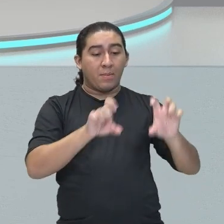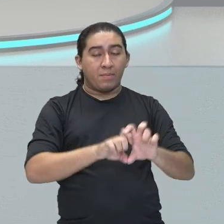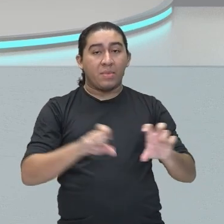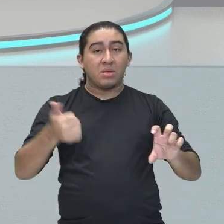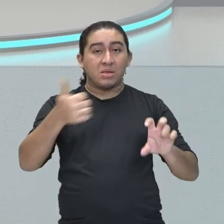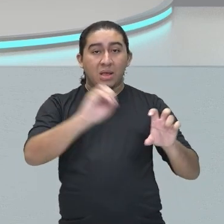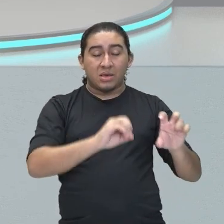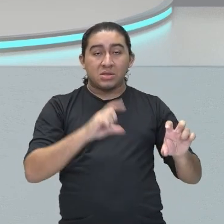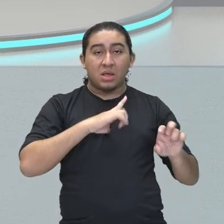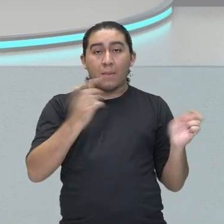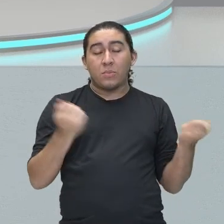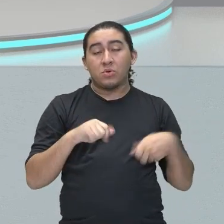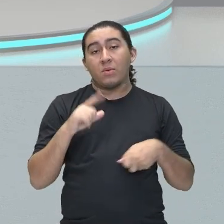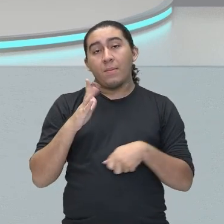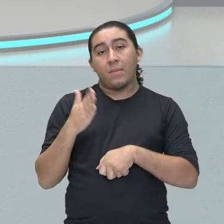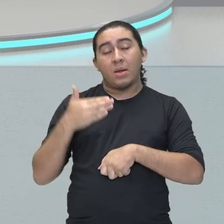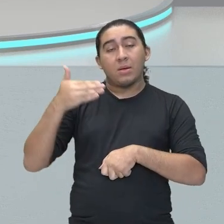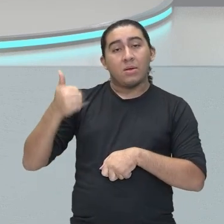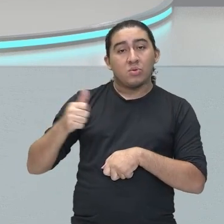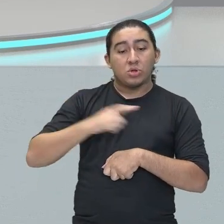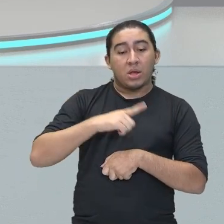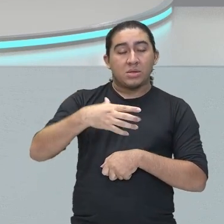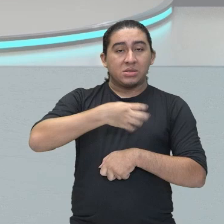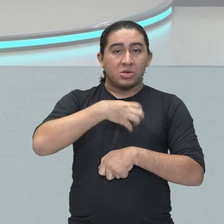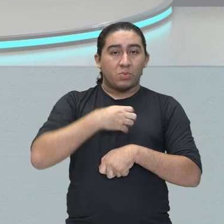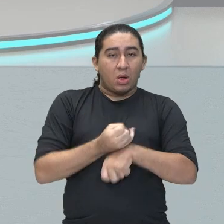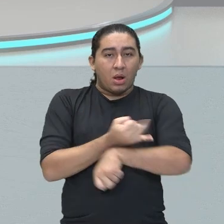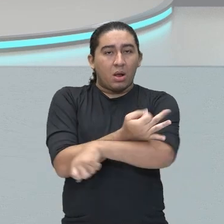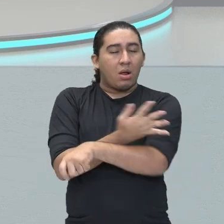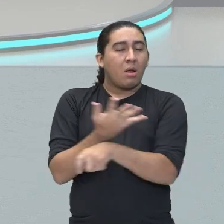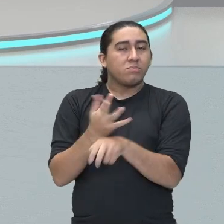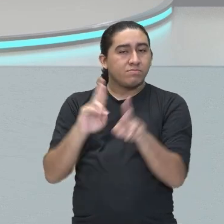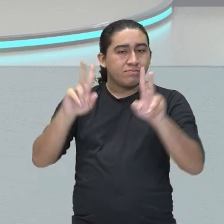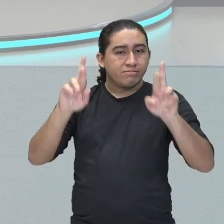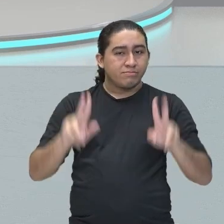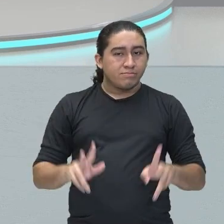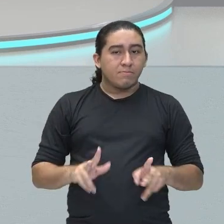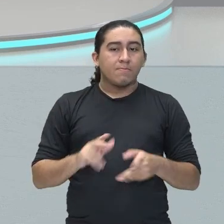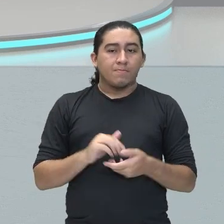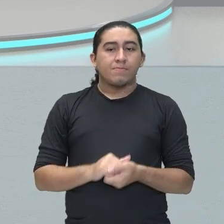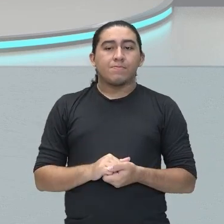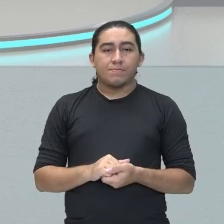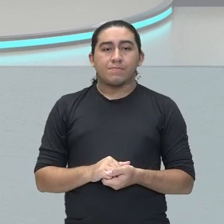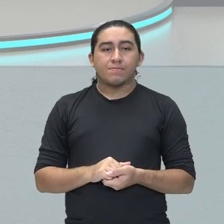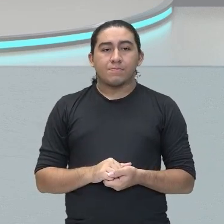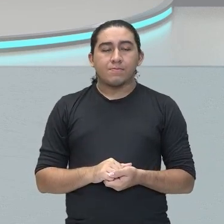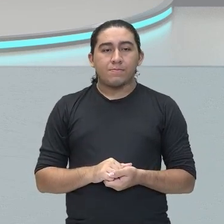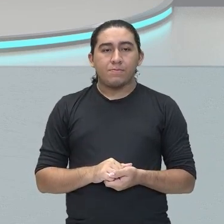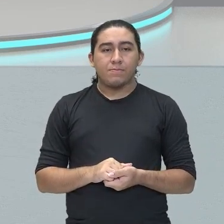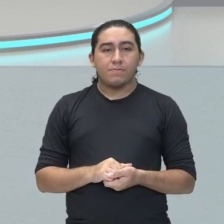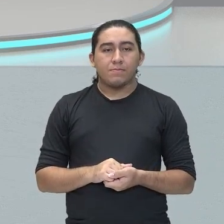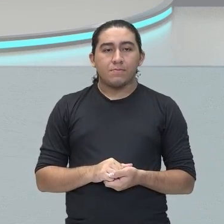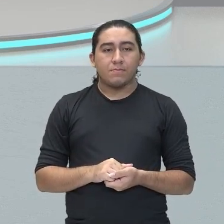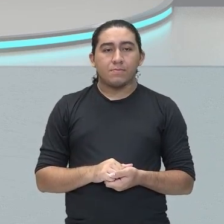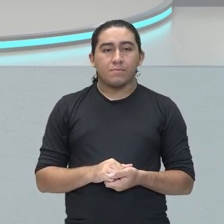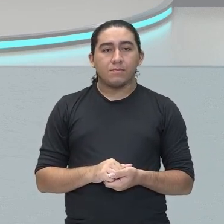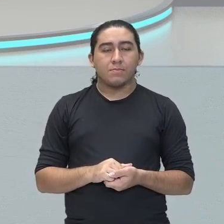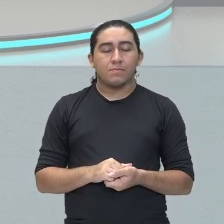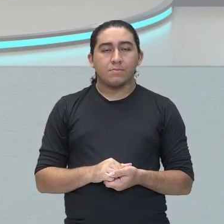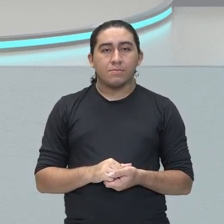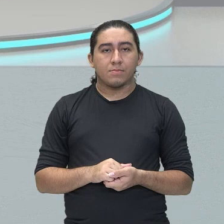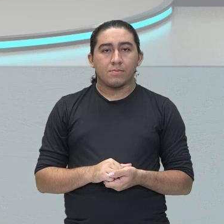a exposição de temas e sentimentos complexos. Percebem que, nesse momento, toda a